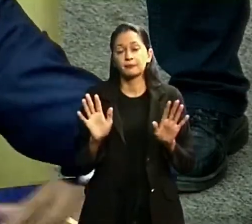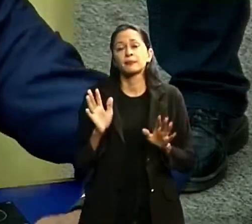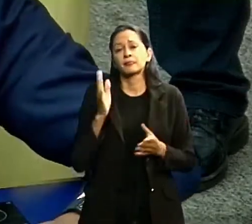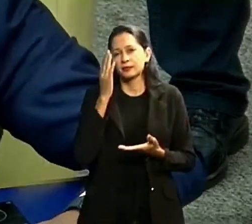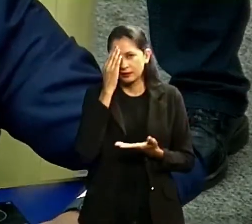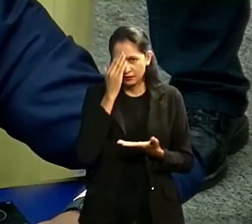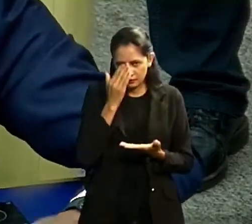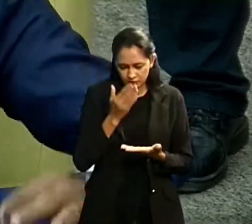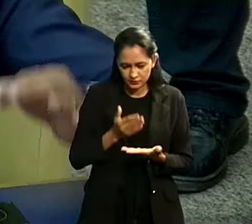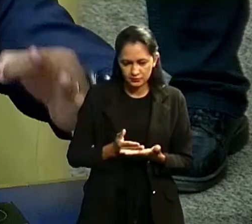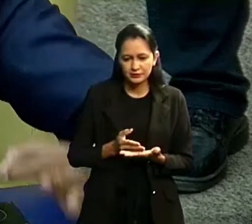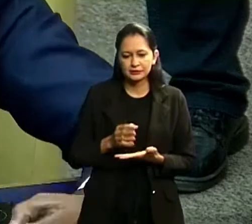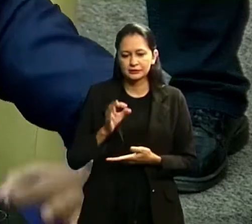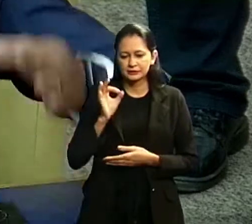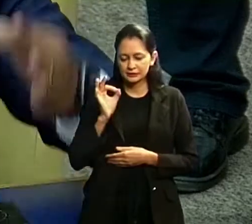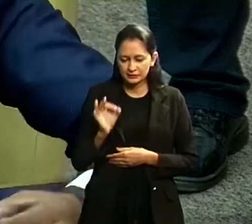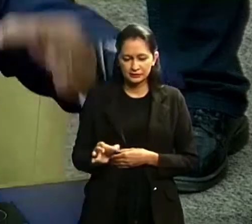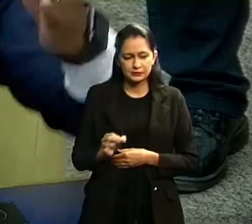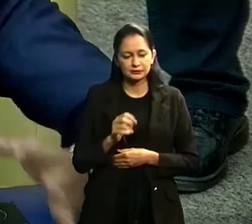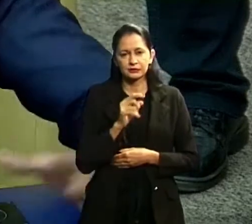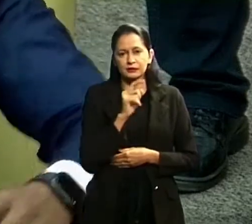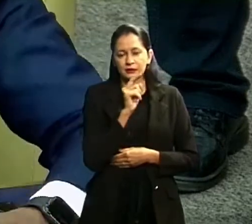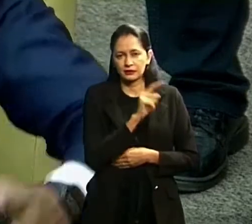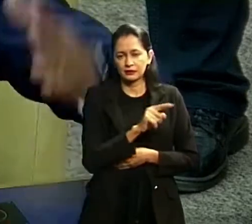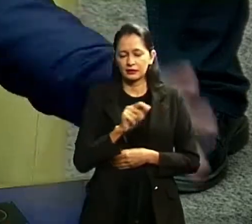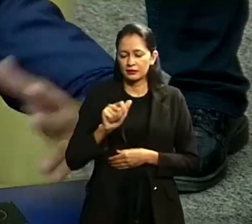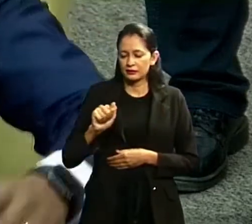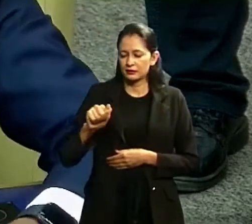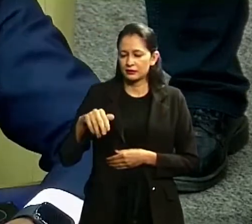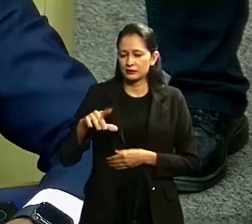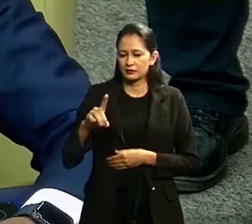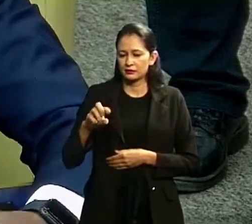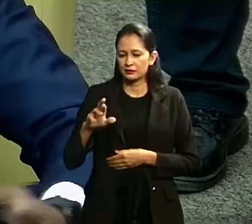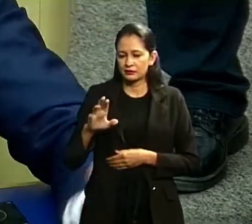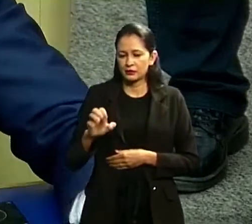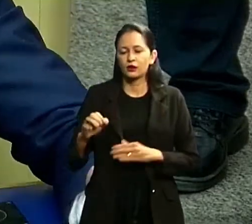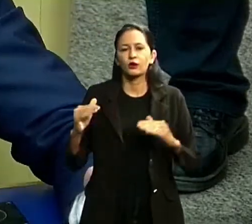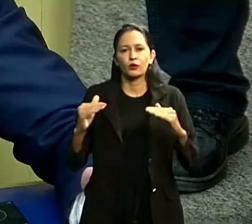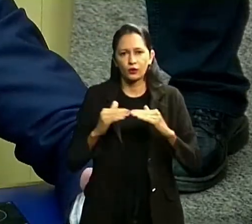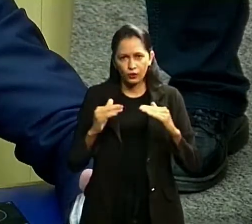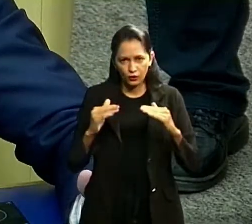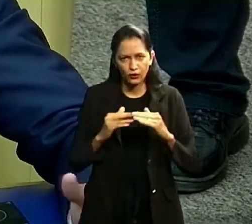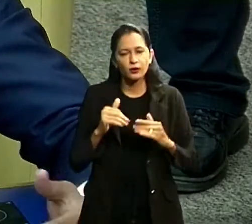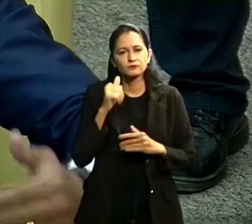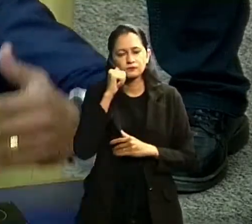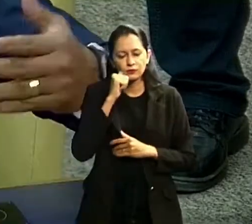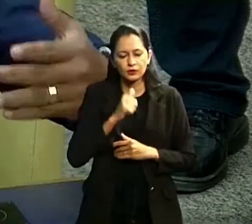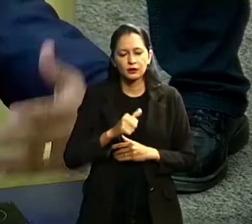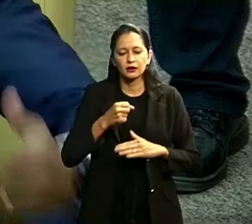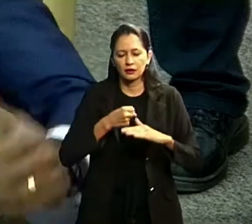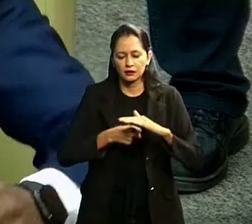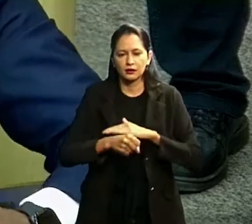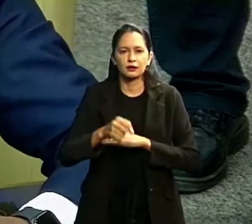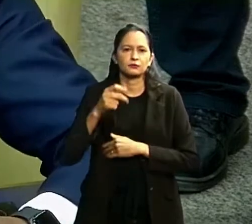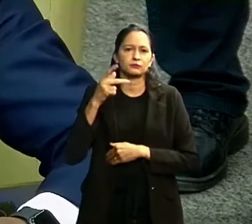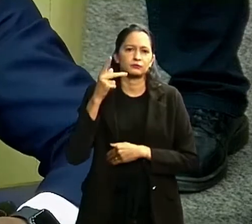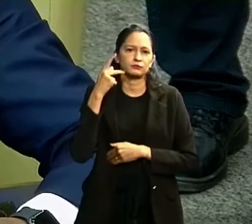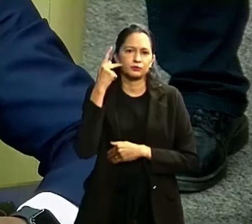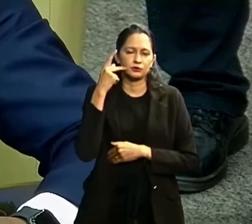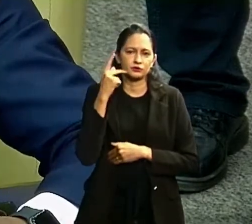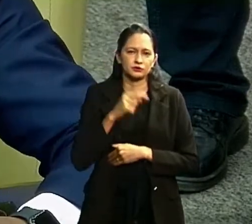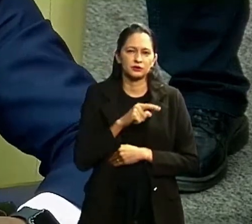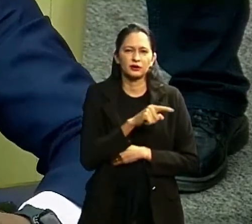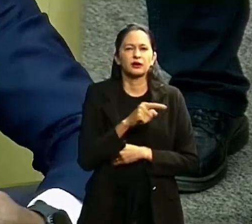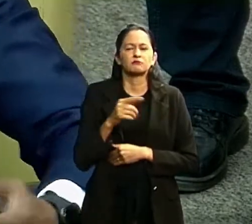que o André Fortaleza é totalmente favorável da mulher na política. Eu não acredito, com a qualidade que tem